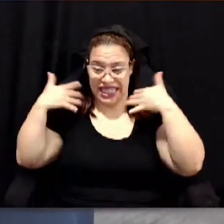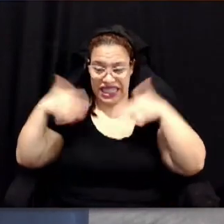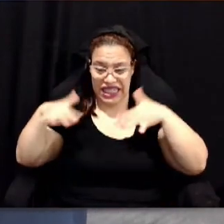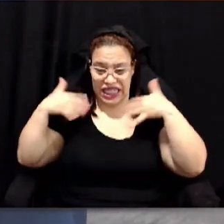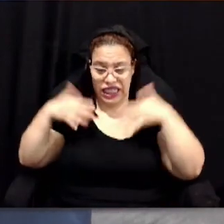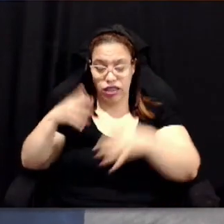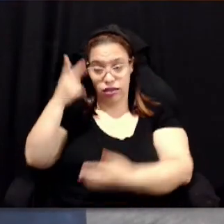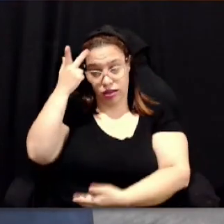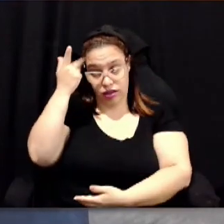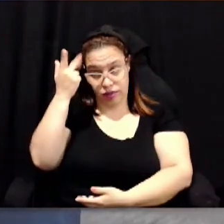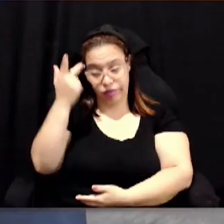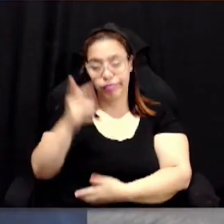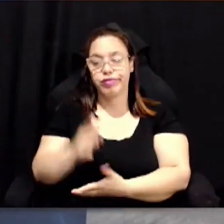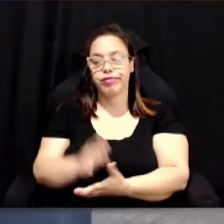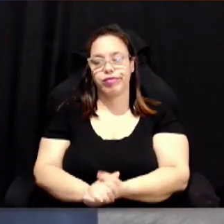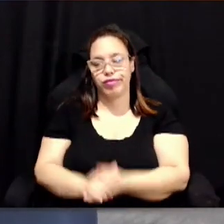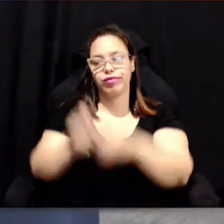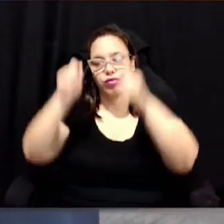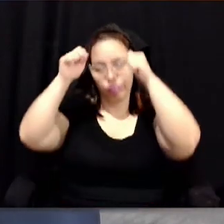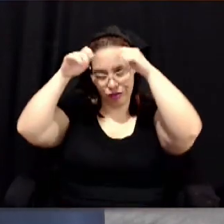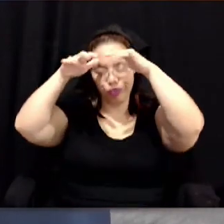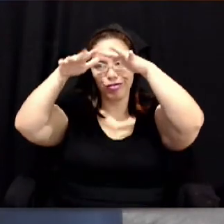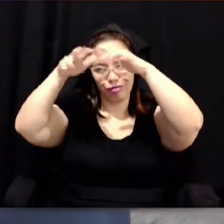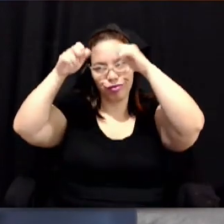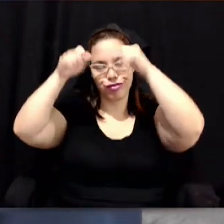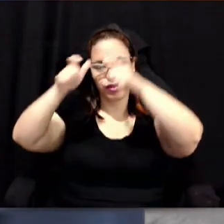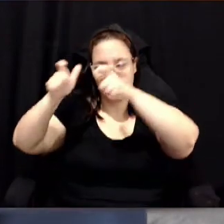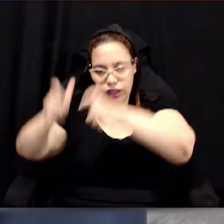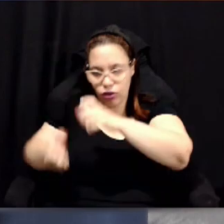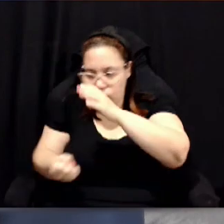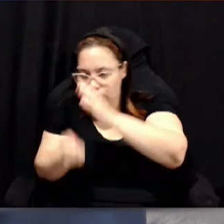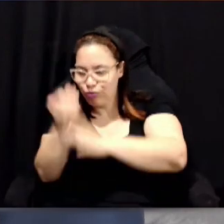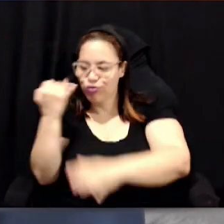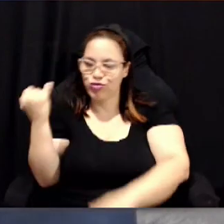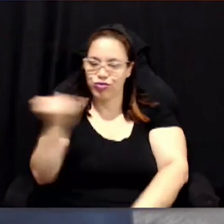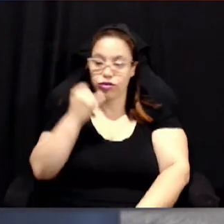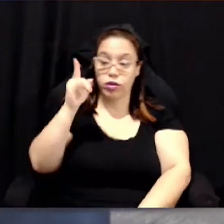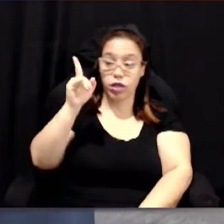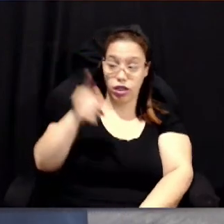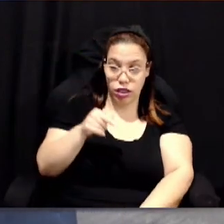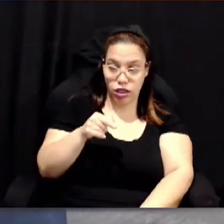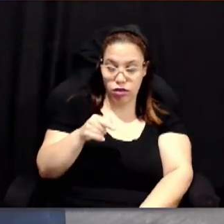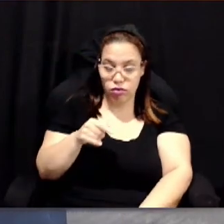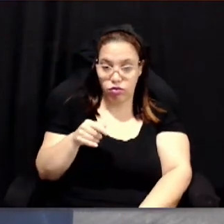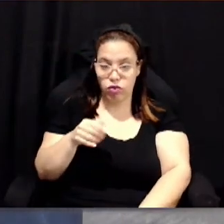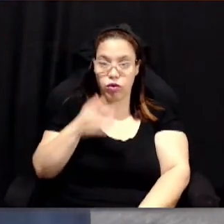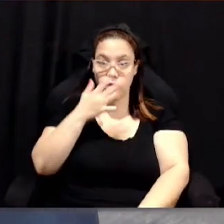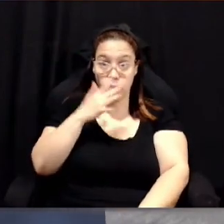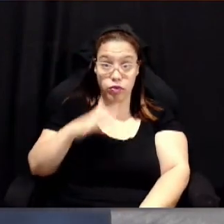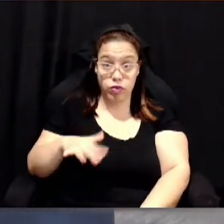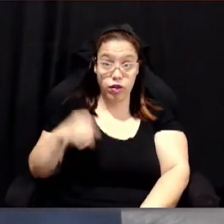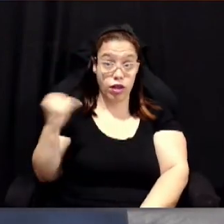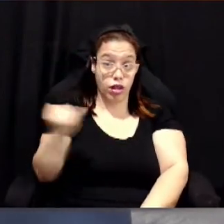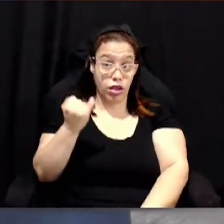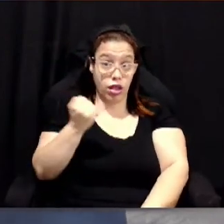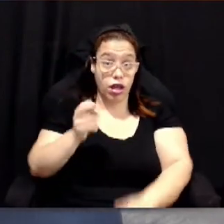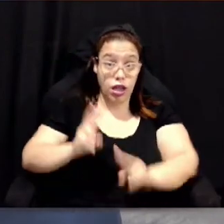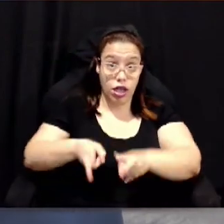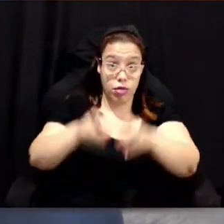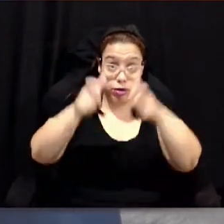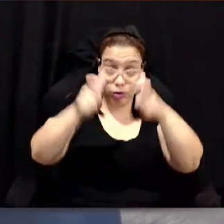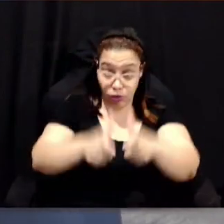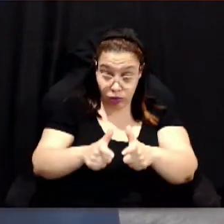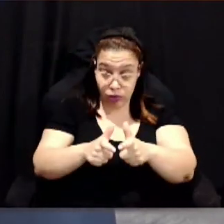que todo autista tem. Então a criação dessa sala é fundamental para isso, para que a criança sempre esteja num local onde ela possa ter o